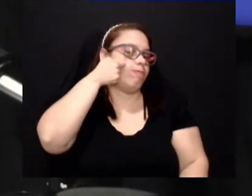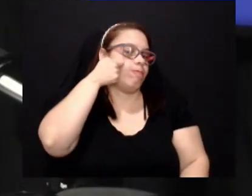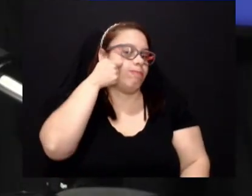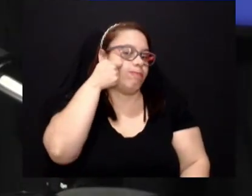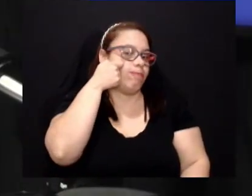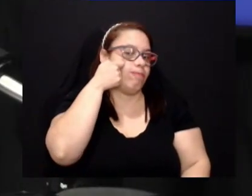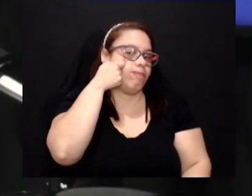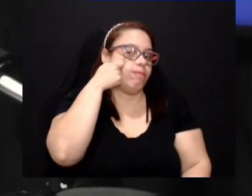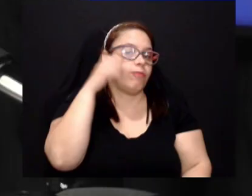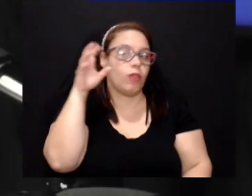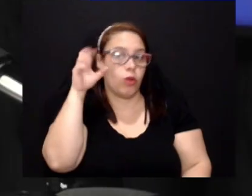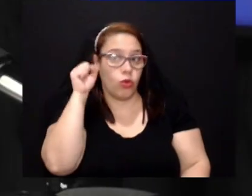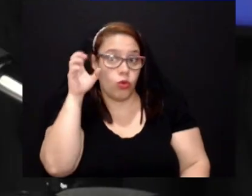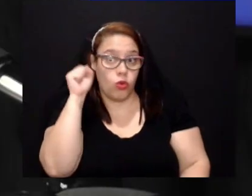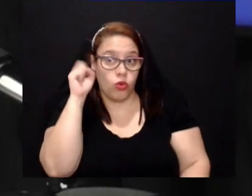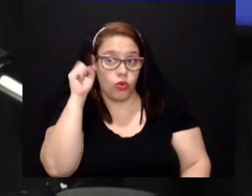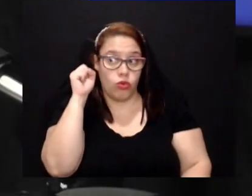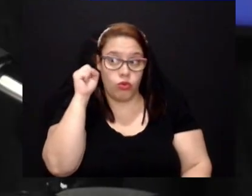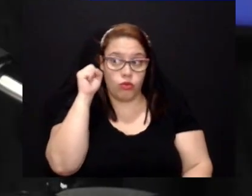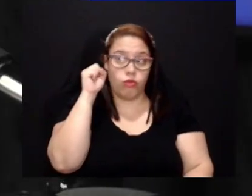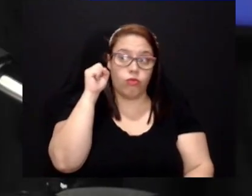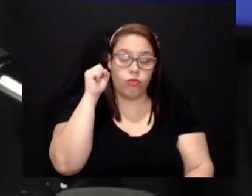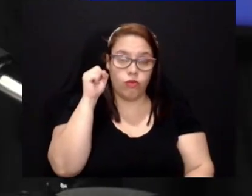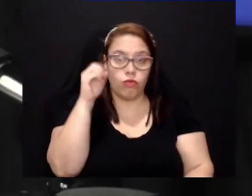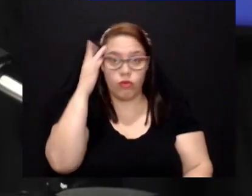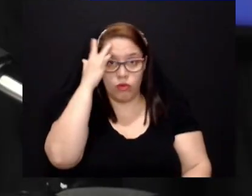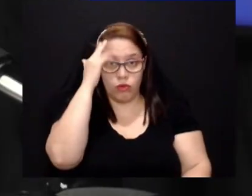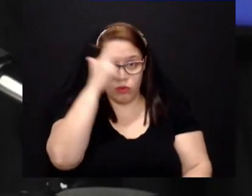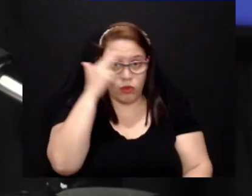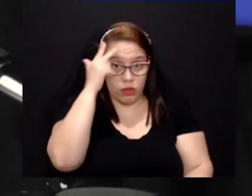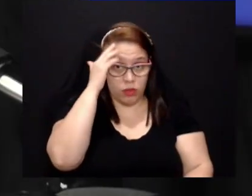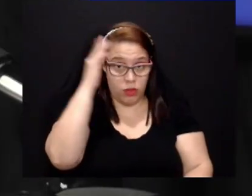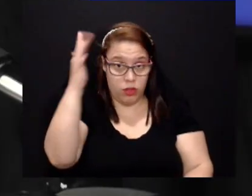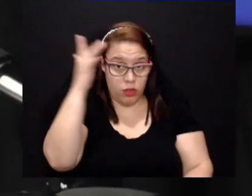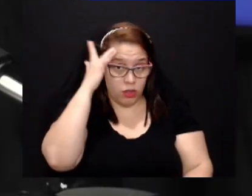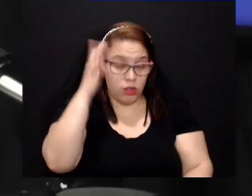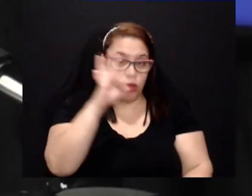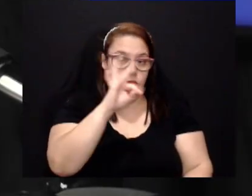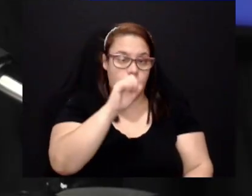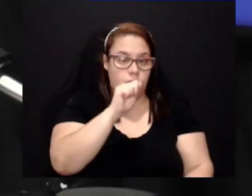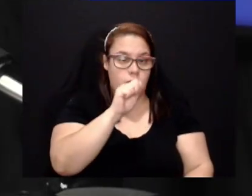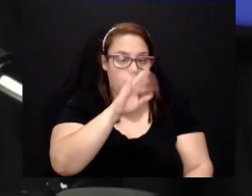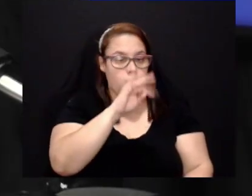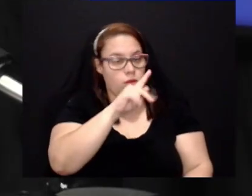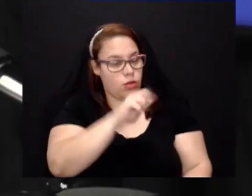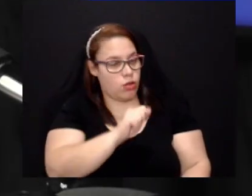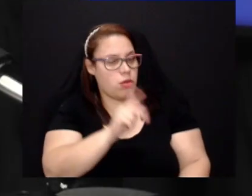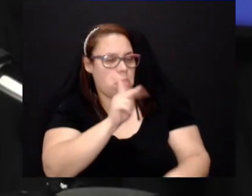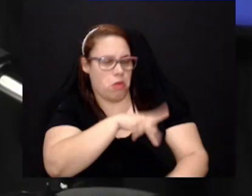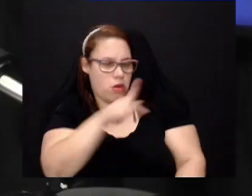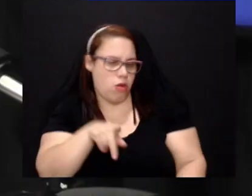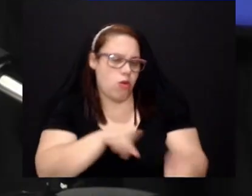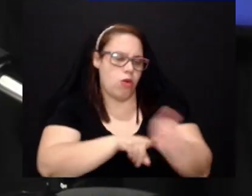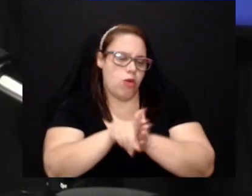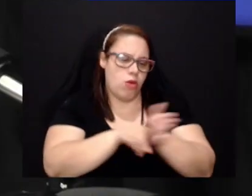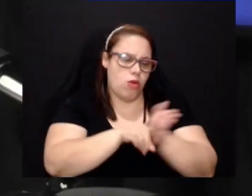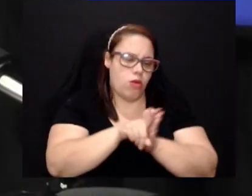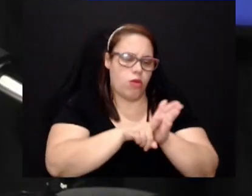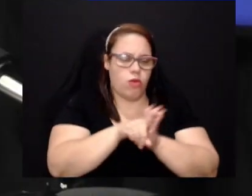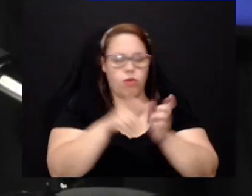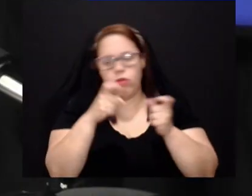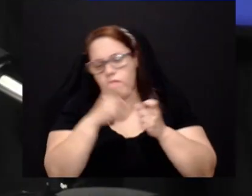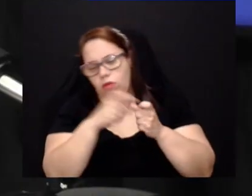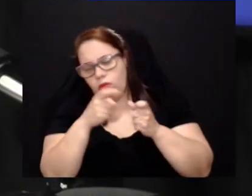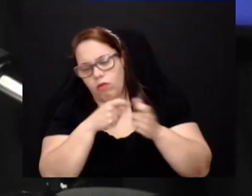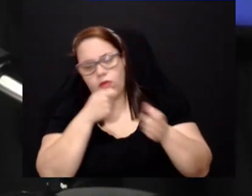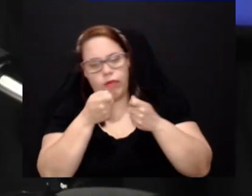ouvem, que sonham em ser professoras, jornalistas, médicas, pesquisadoras, né? Deixa uma mensagem